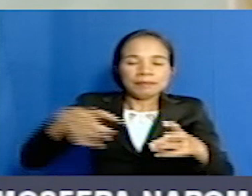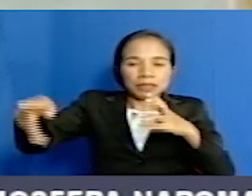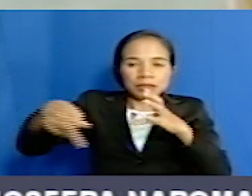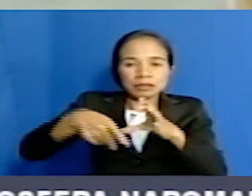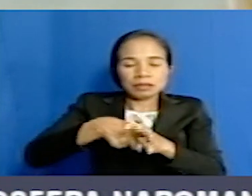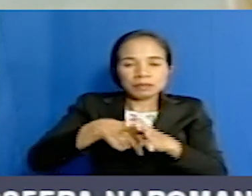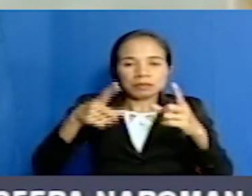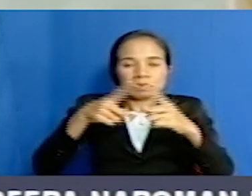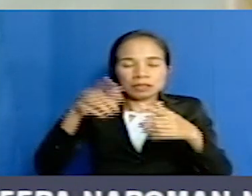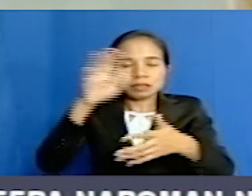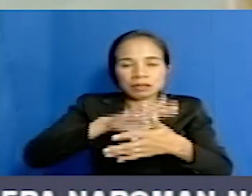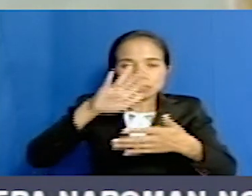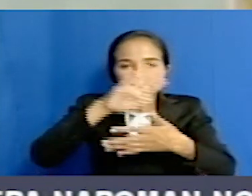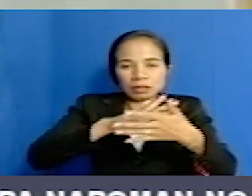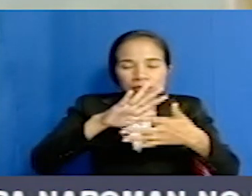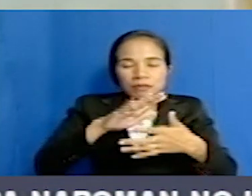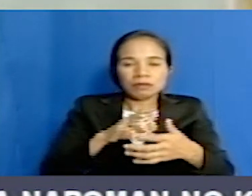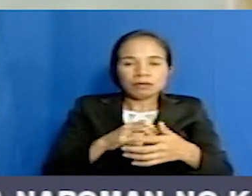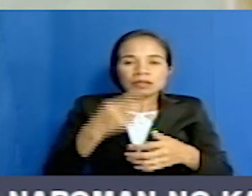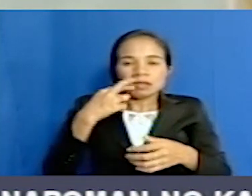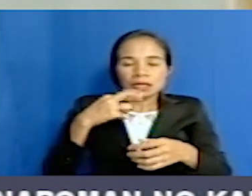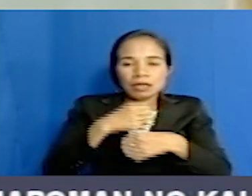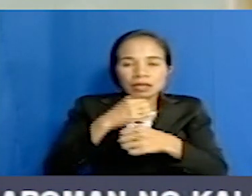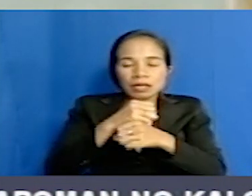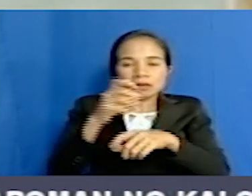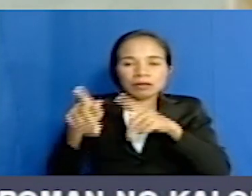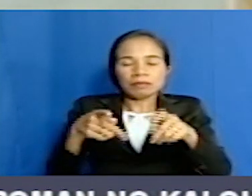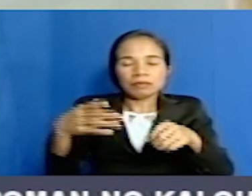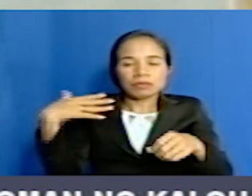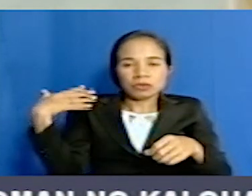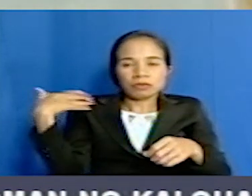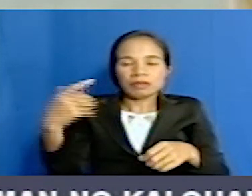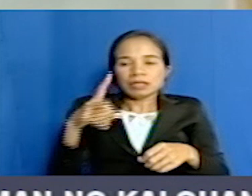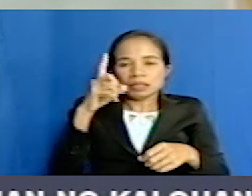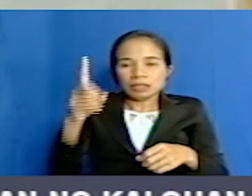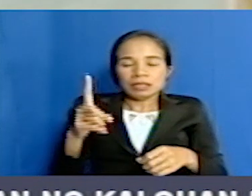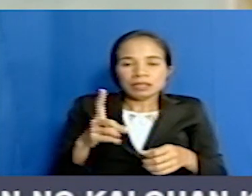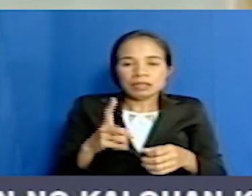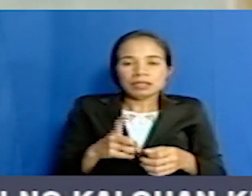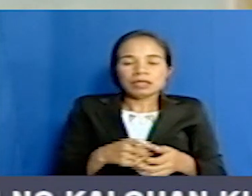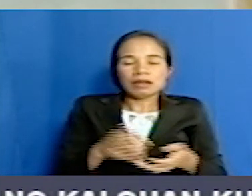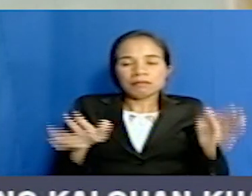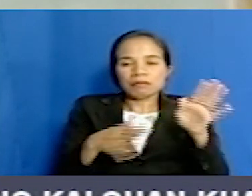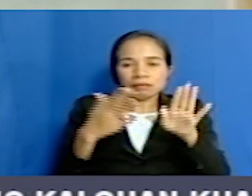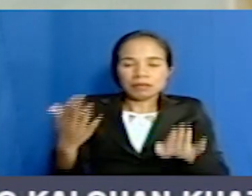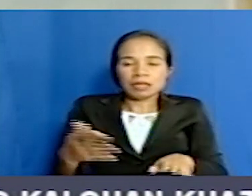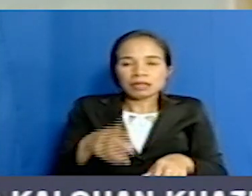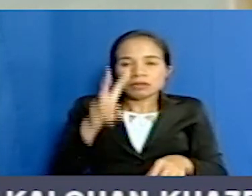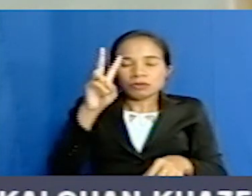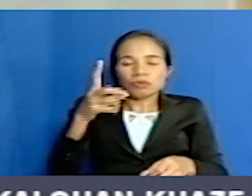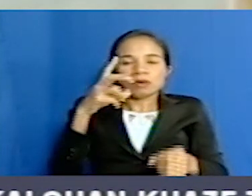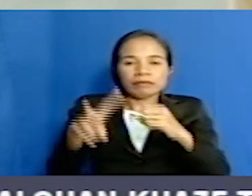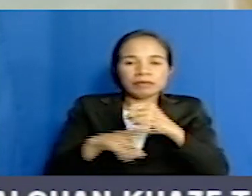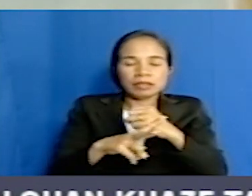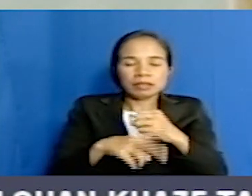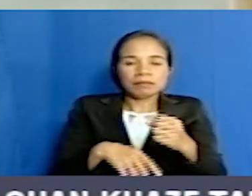participação ba cerimônia ida ne resulta itania juventude ida la convida no nai rua sai